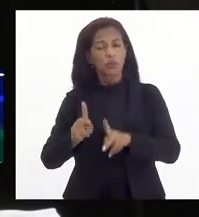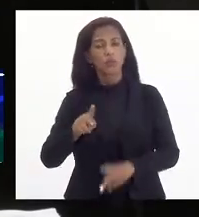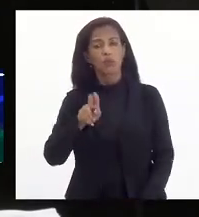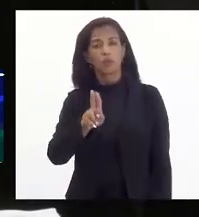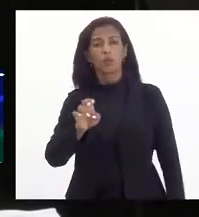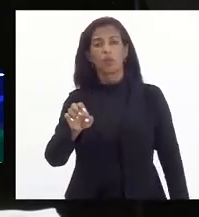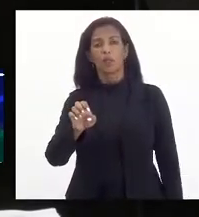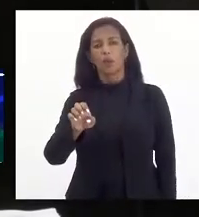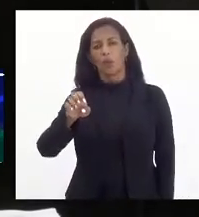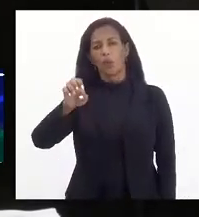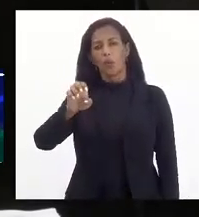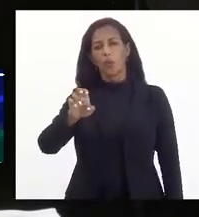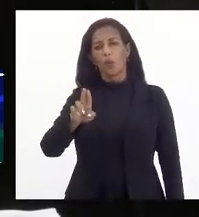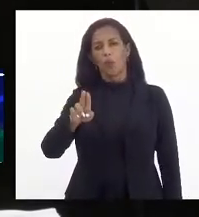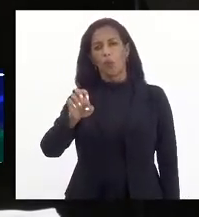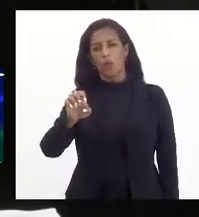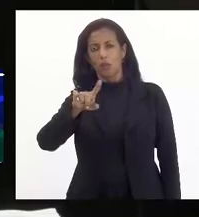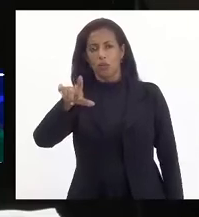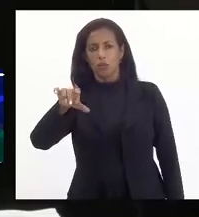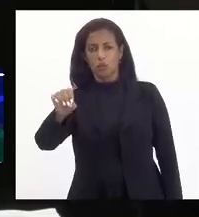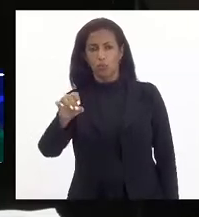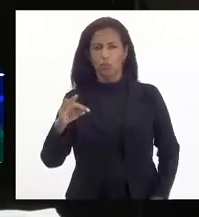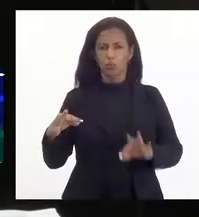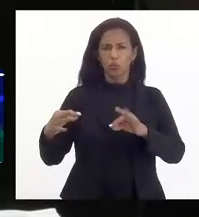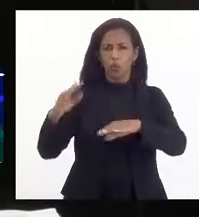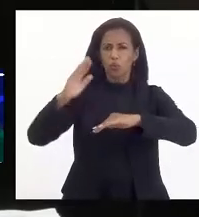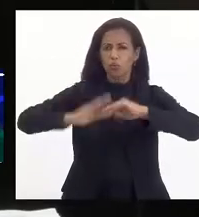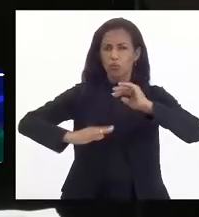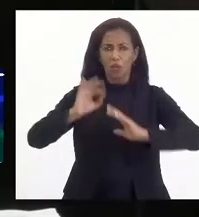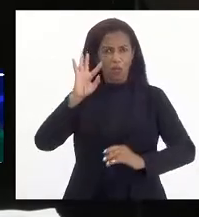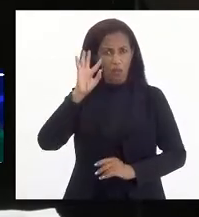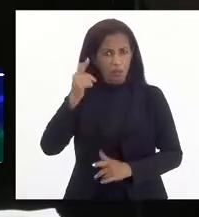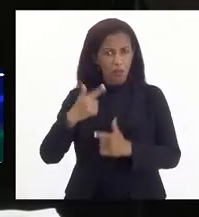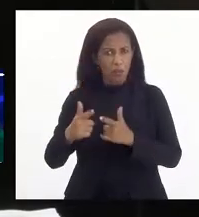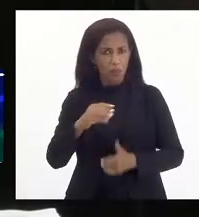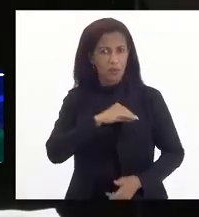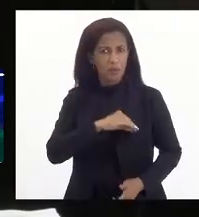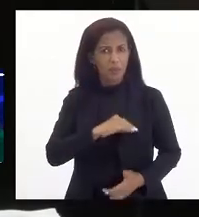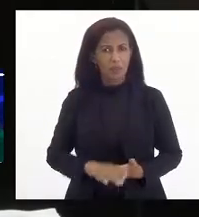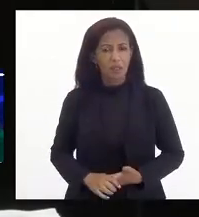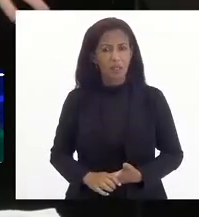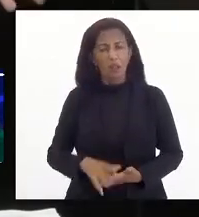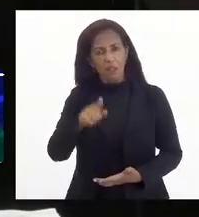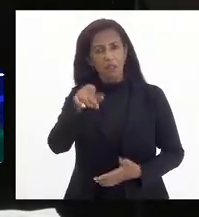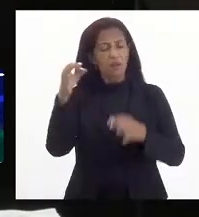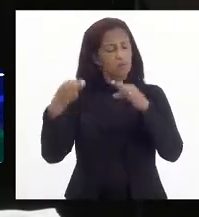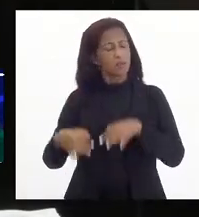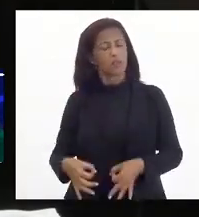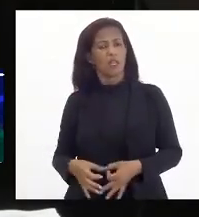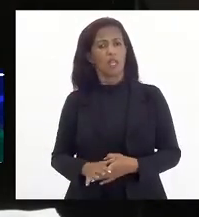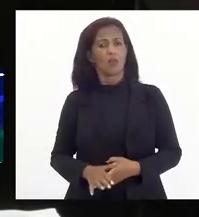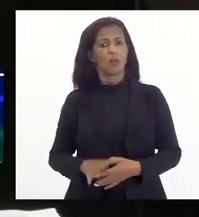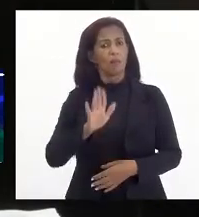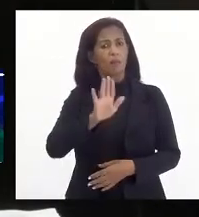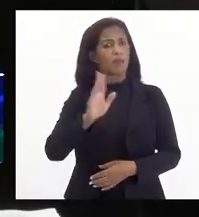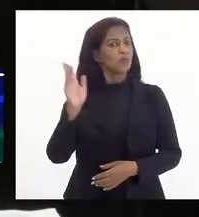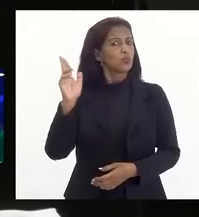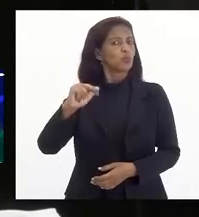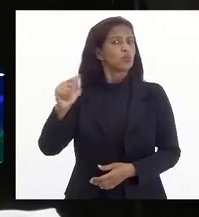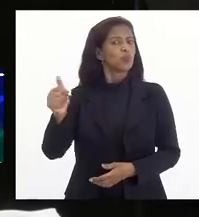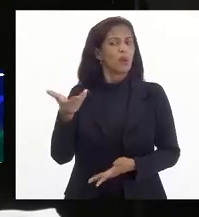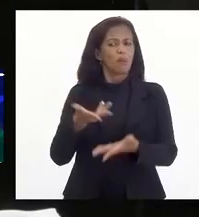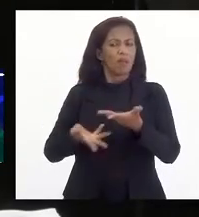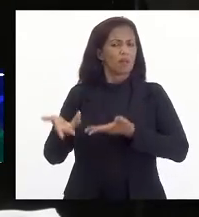UERJ bons profissionais querem resolver os seus problemas essa viagem tá mais do que é correto Mas jamais